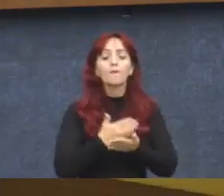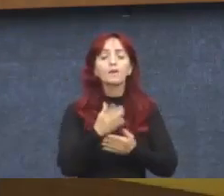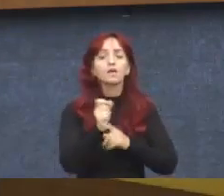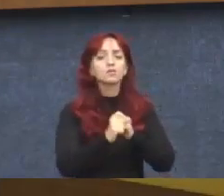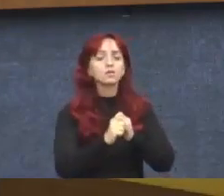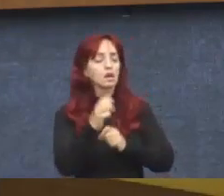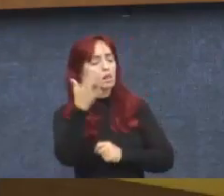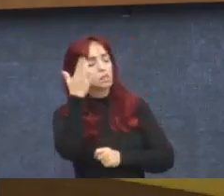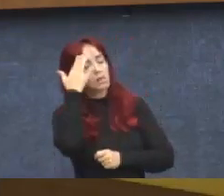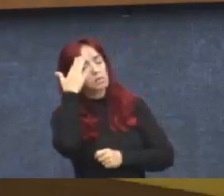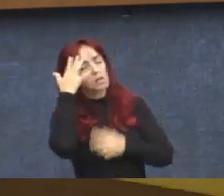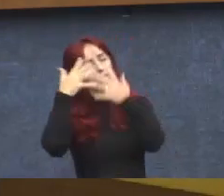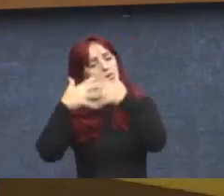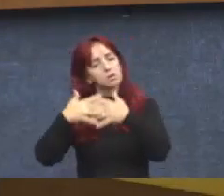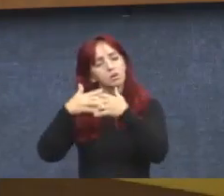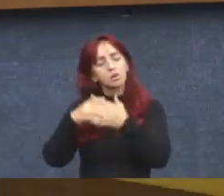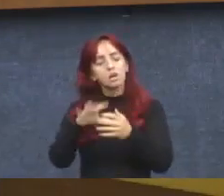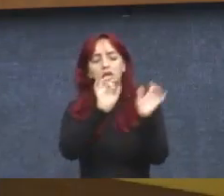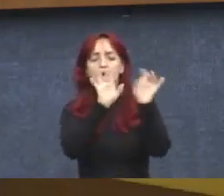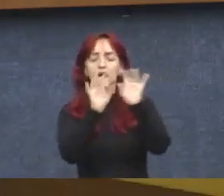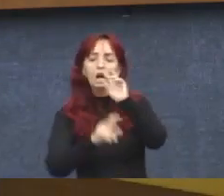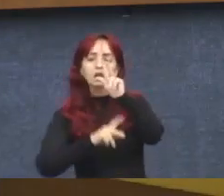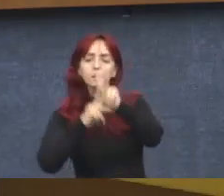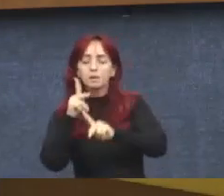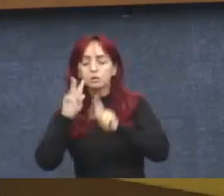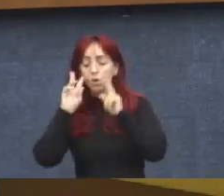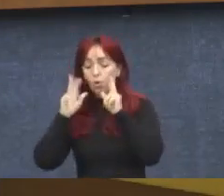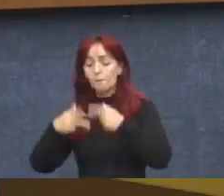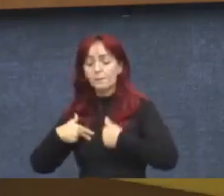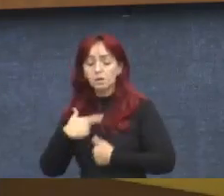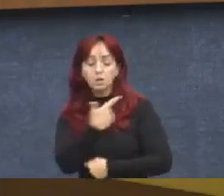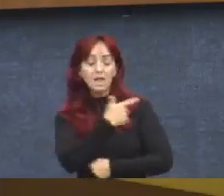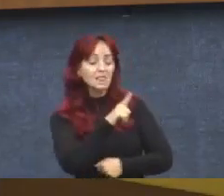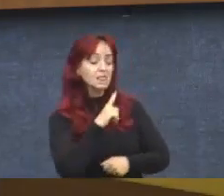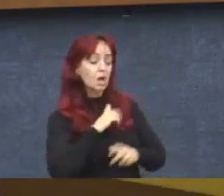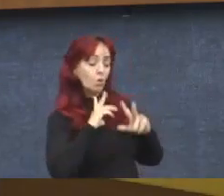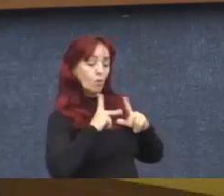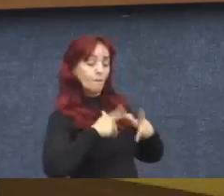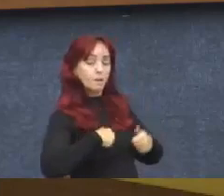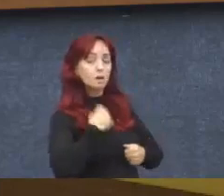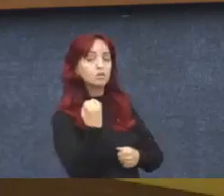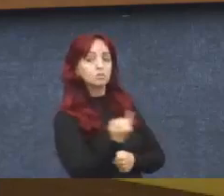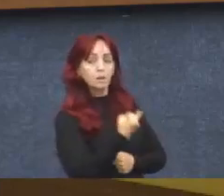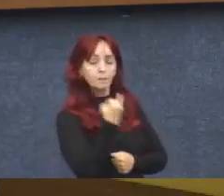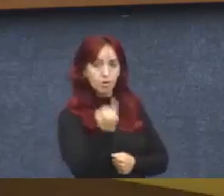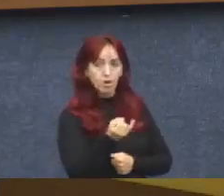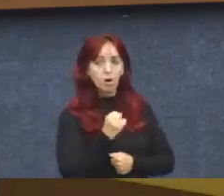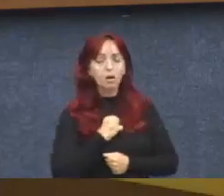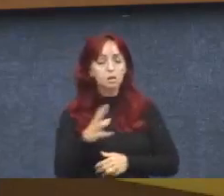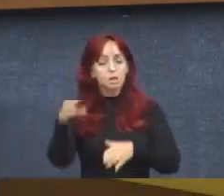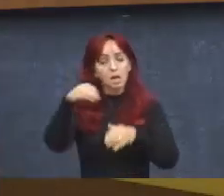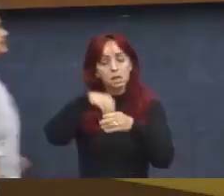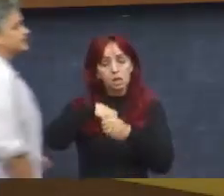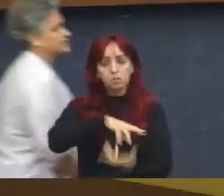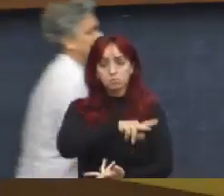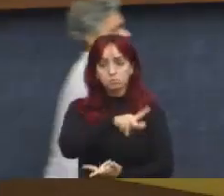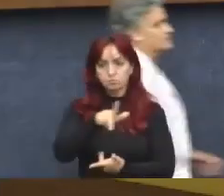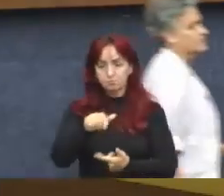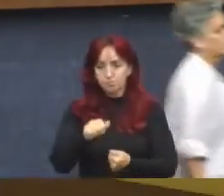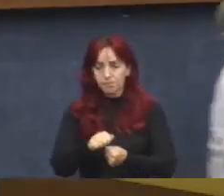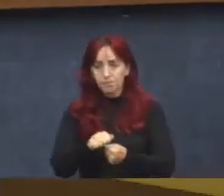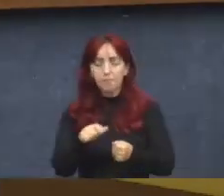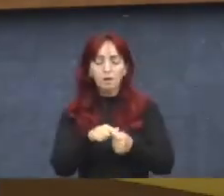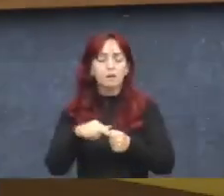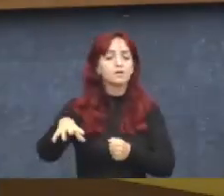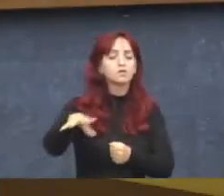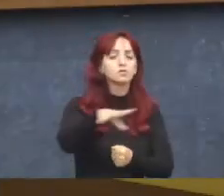compreensão de que cada sujeito humano e não humano importa e compõe nosso planeta. O Setorial de Direitos